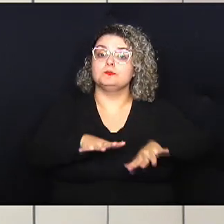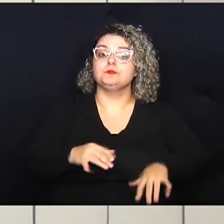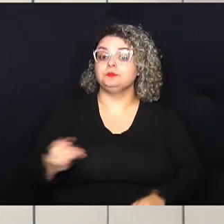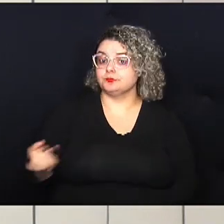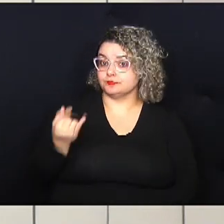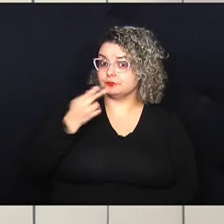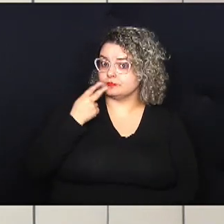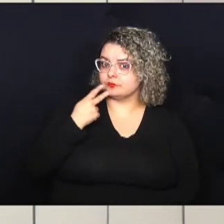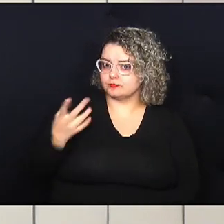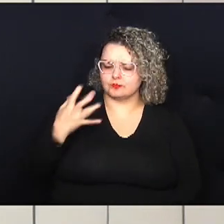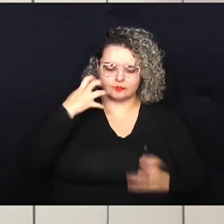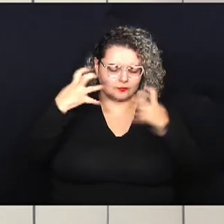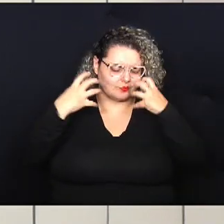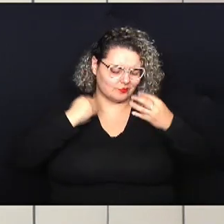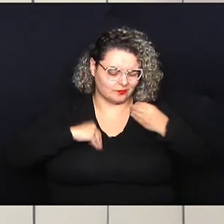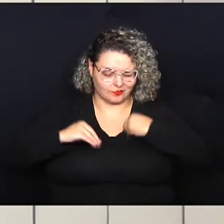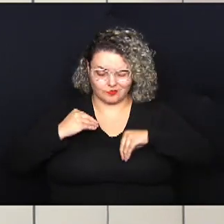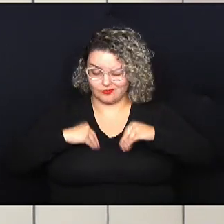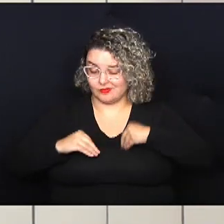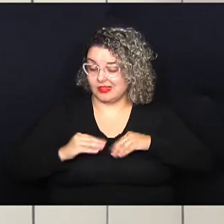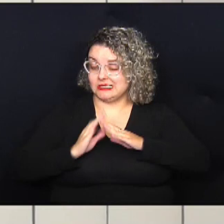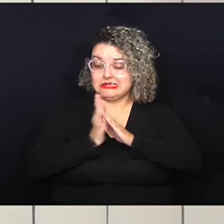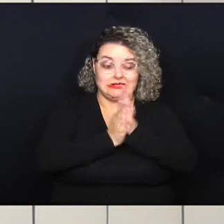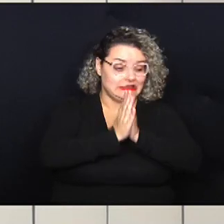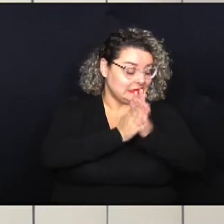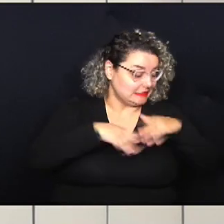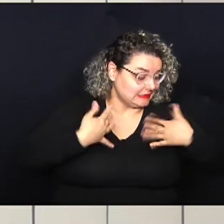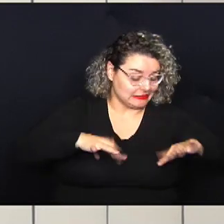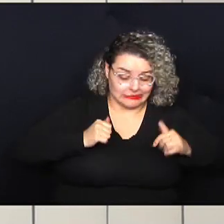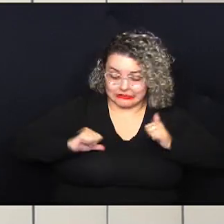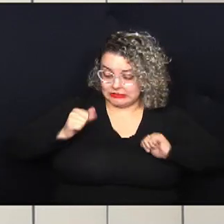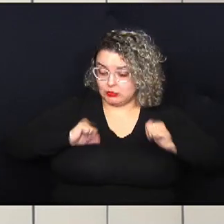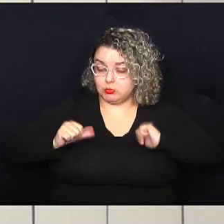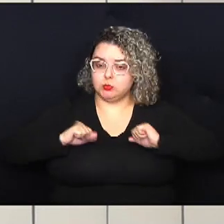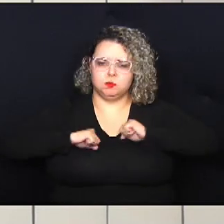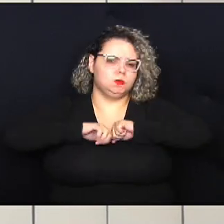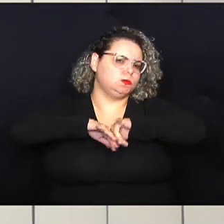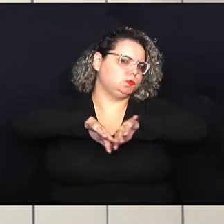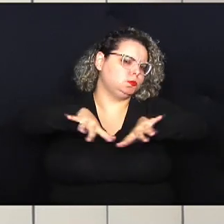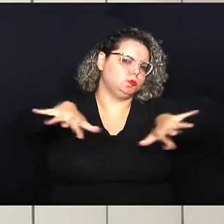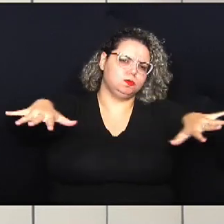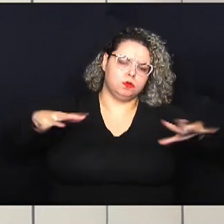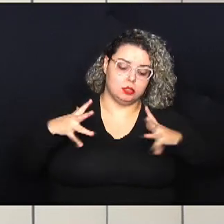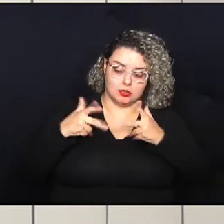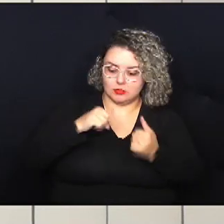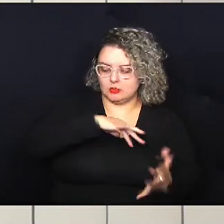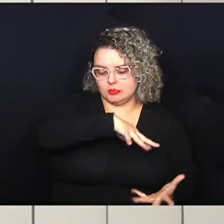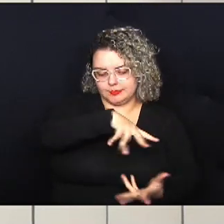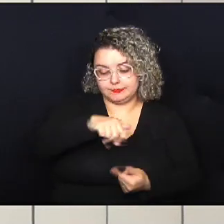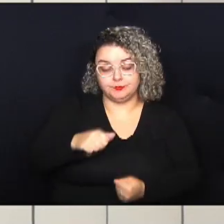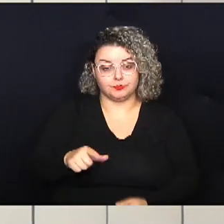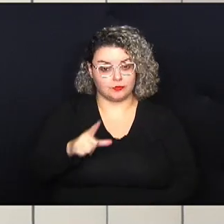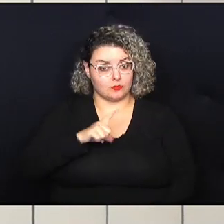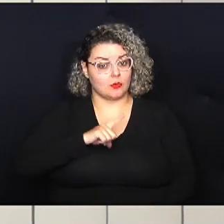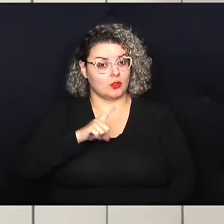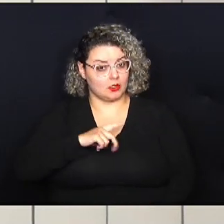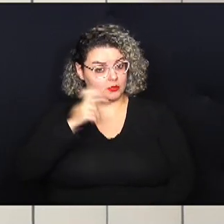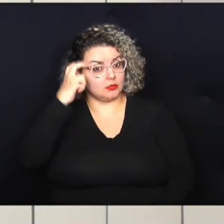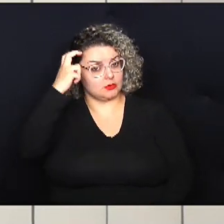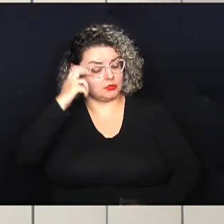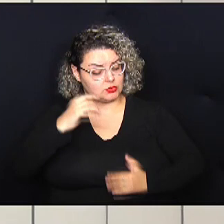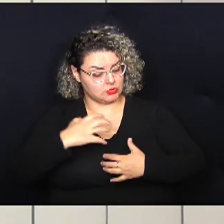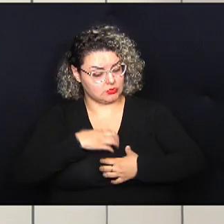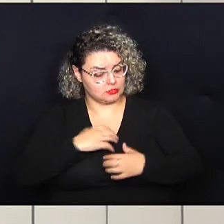de estresse, depressão e ansiedade dispararam no mundo inteiro, né? E ter inteligência emocional desenvolvida